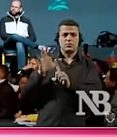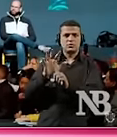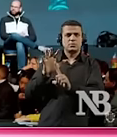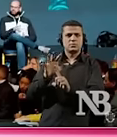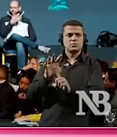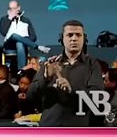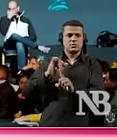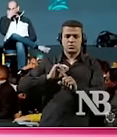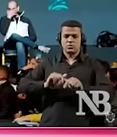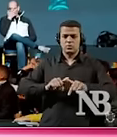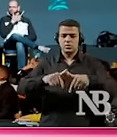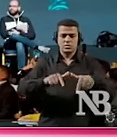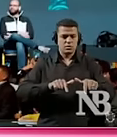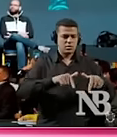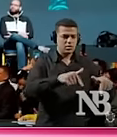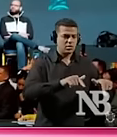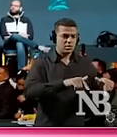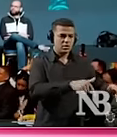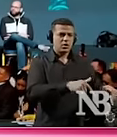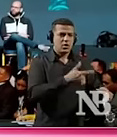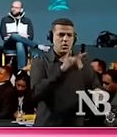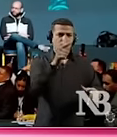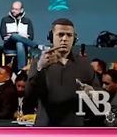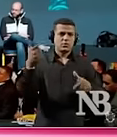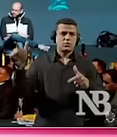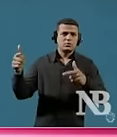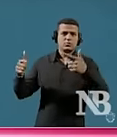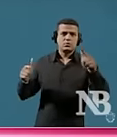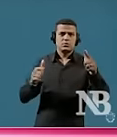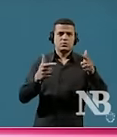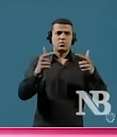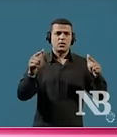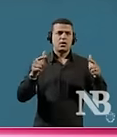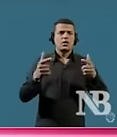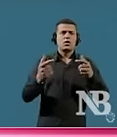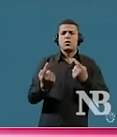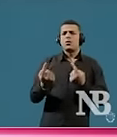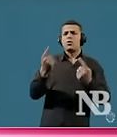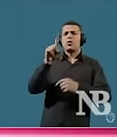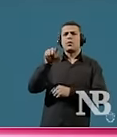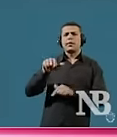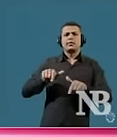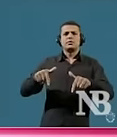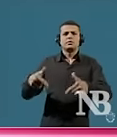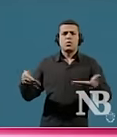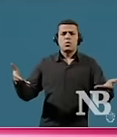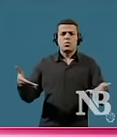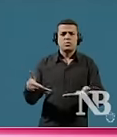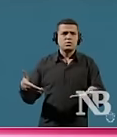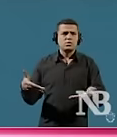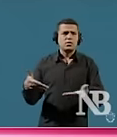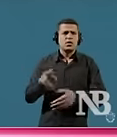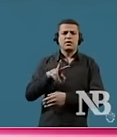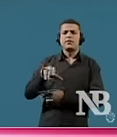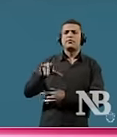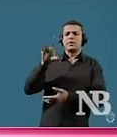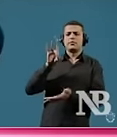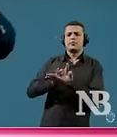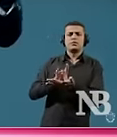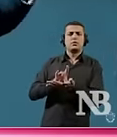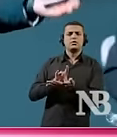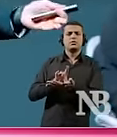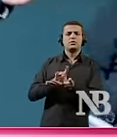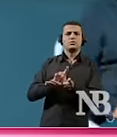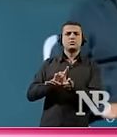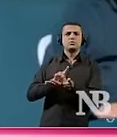todas as suas ações, elas vão gerando outras ações, né? Quais ações nós estamos tomando hoje, que de fato